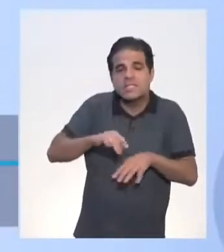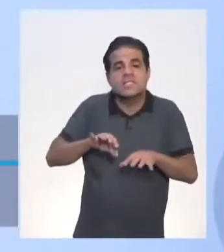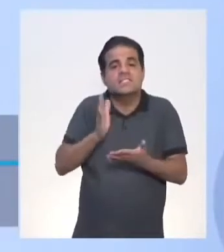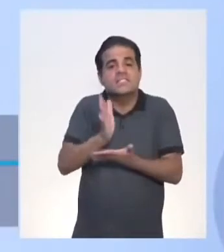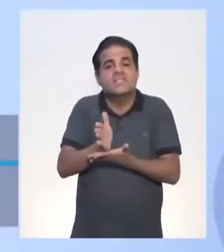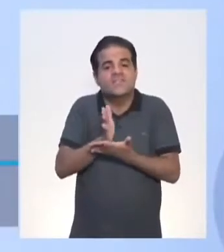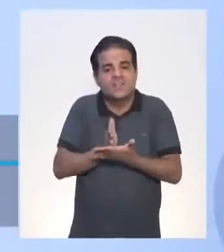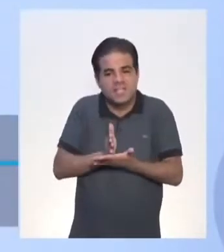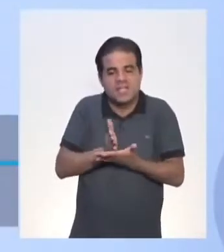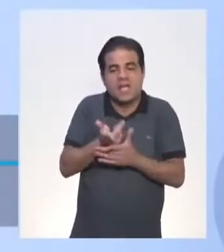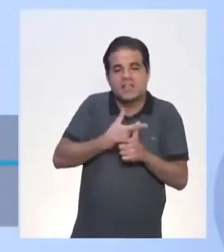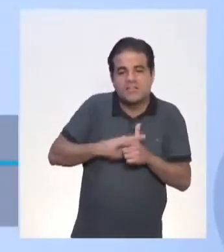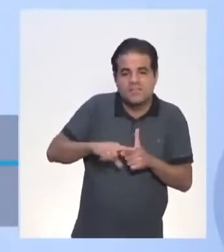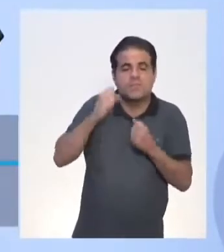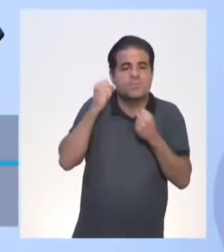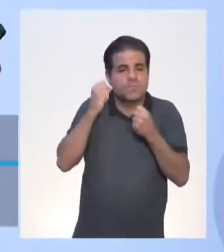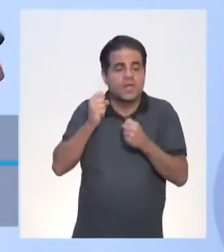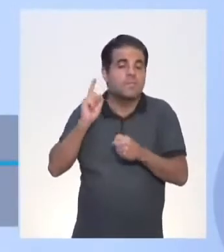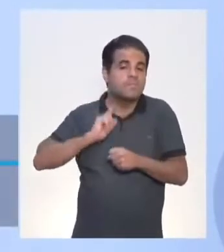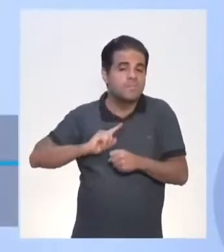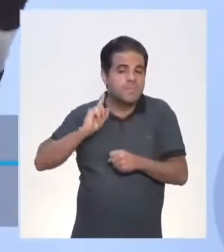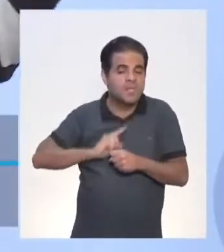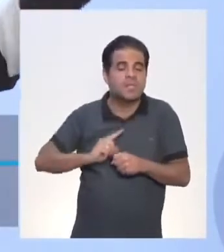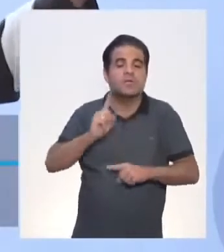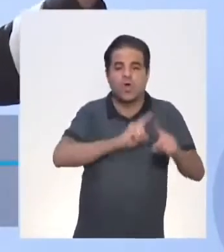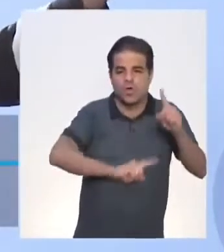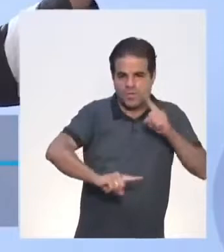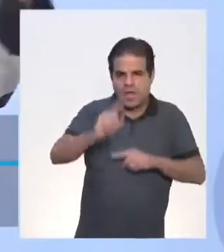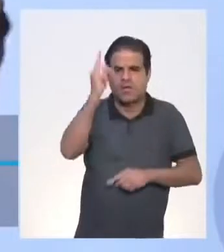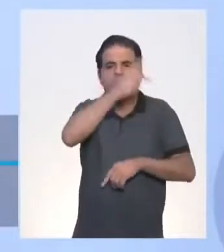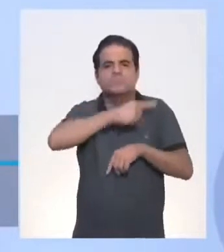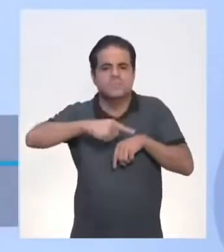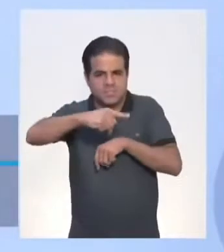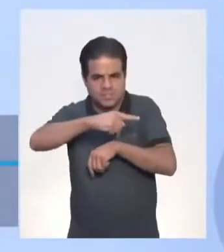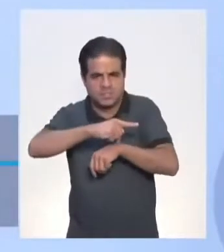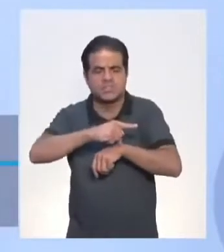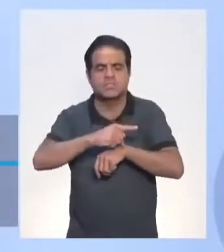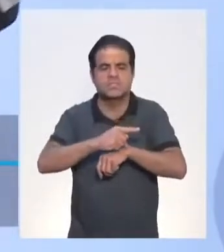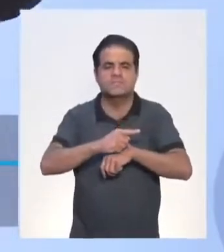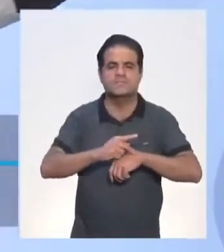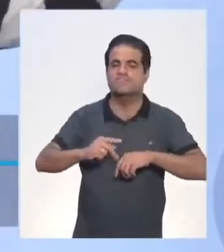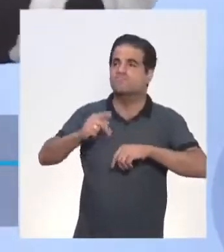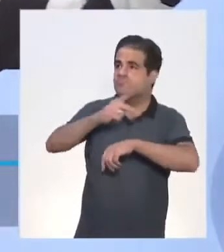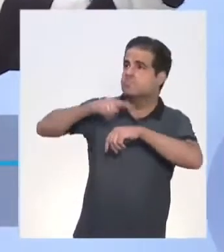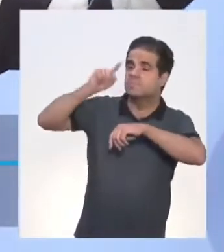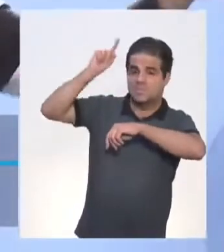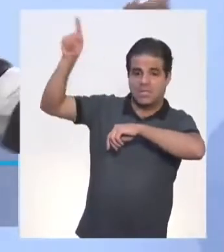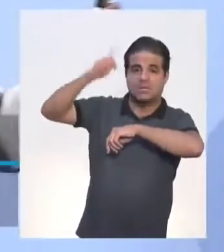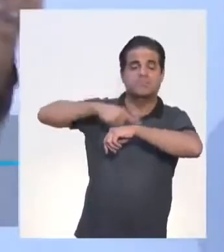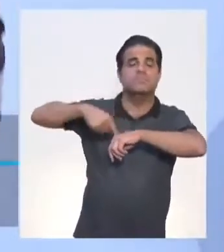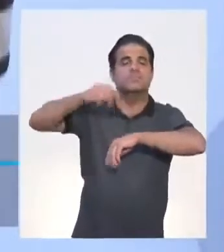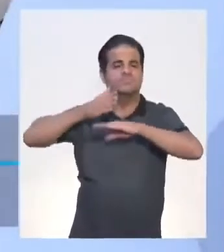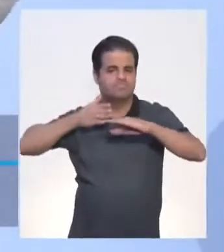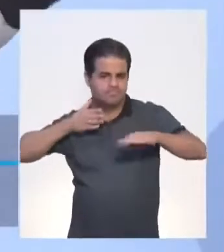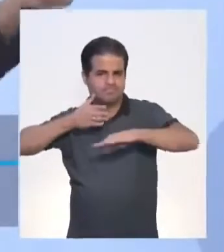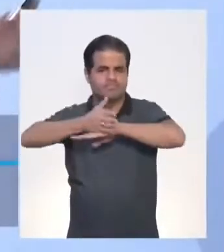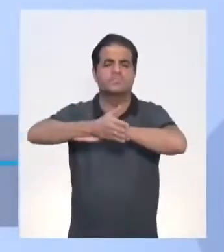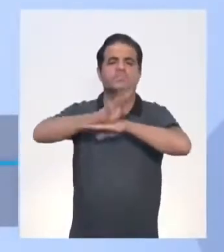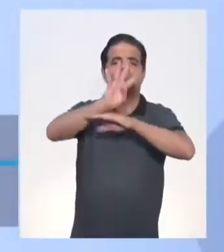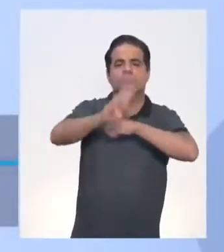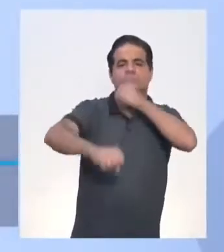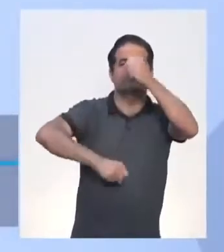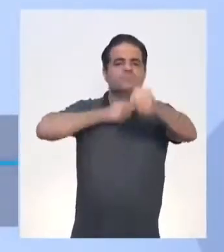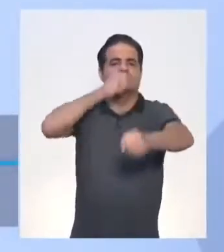poder. Então, Minas governava o país, né? Um presidente de Minas Gerais, passava ali os 4